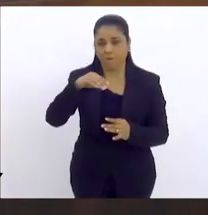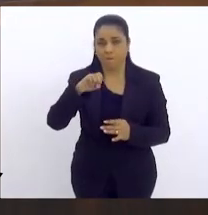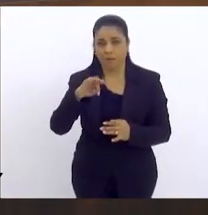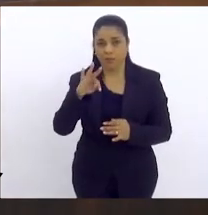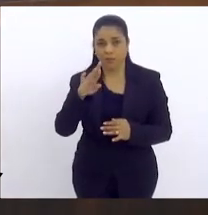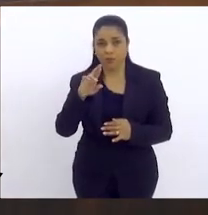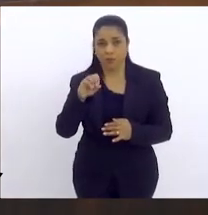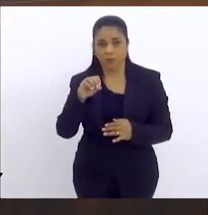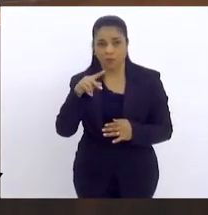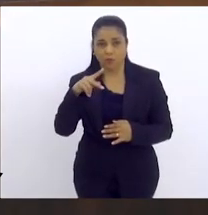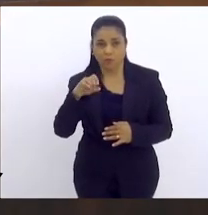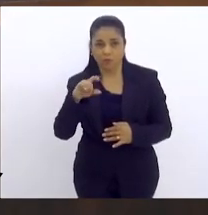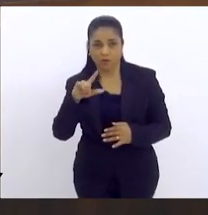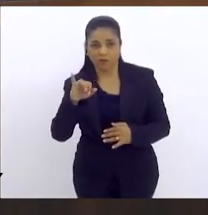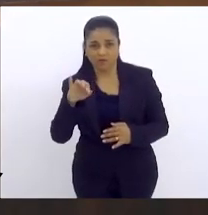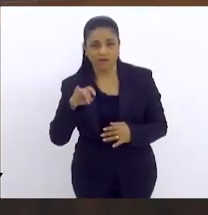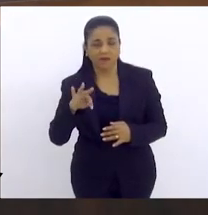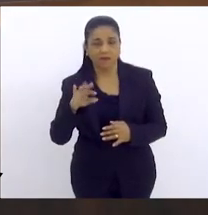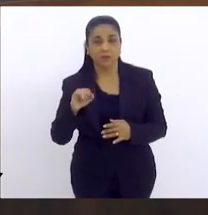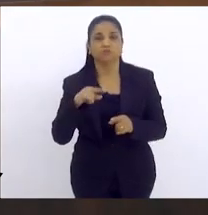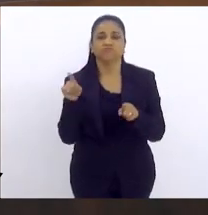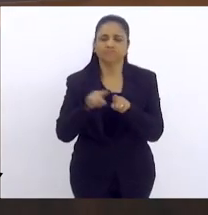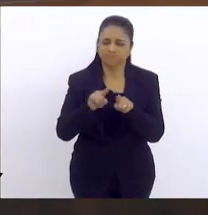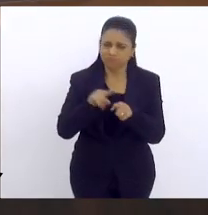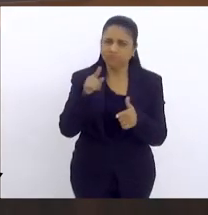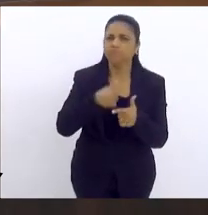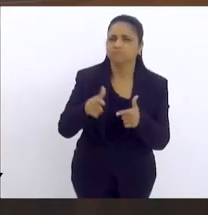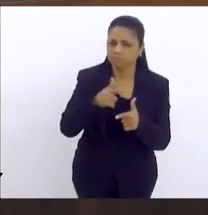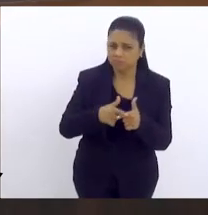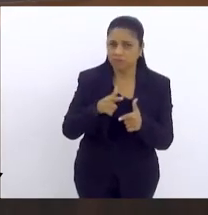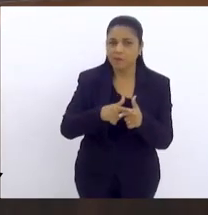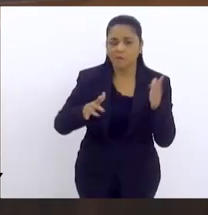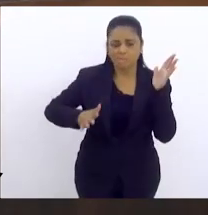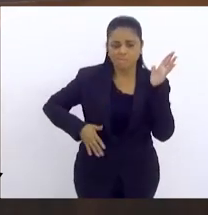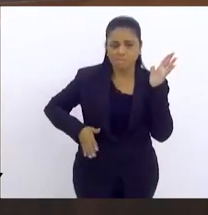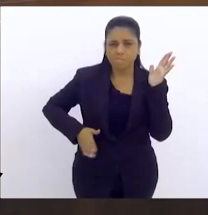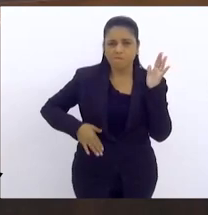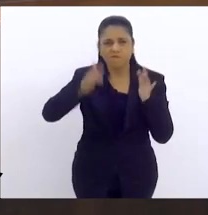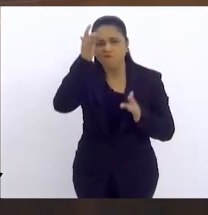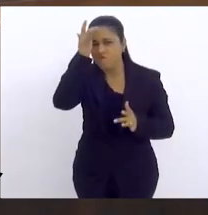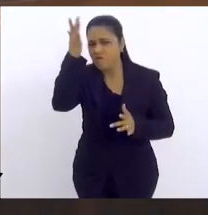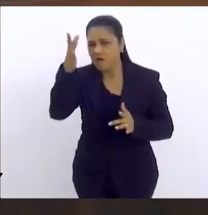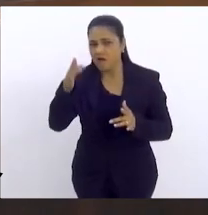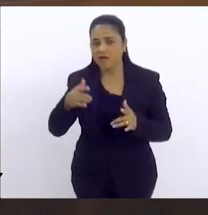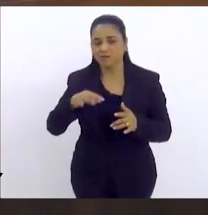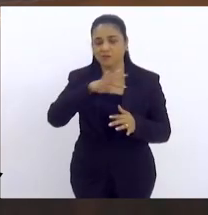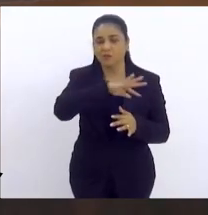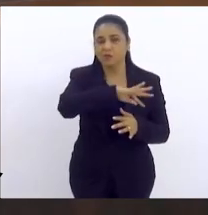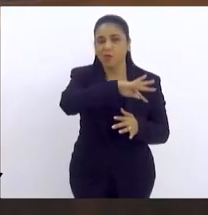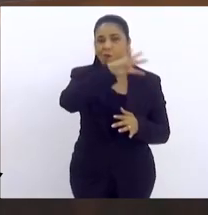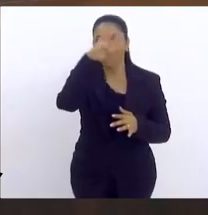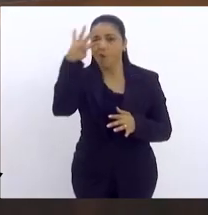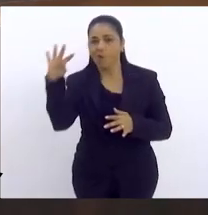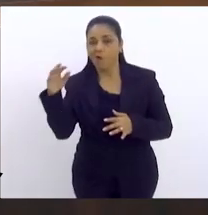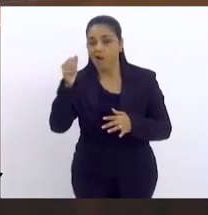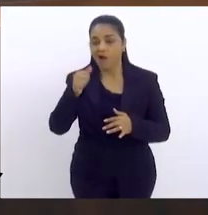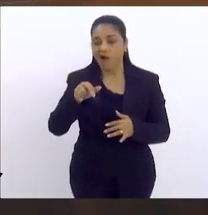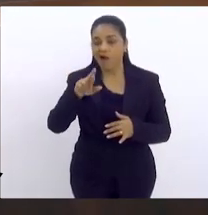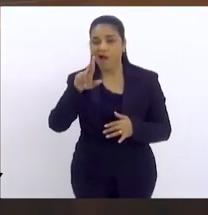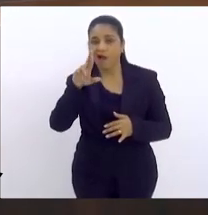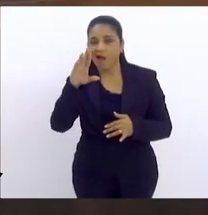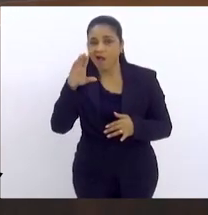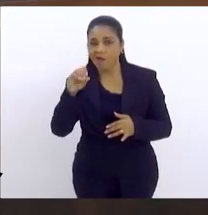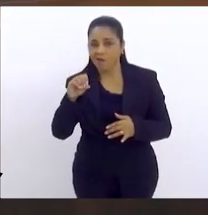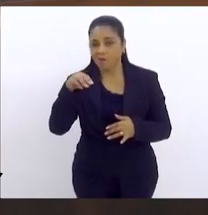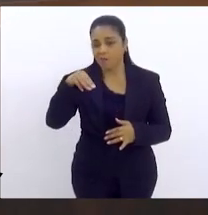hoje infelizmente a vagabundagem usa com a facilidade muito grande o ar como Metropolitano e dizer que a polícia federal não tem corpo